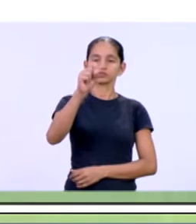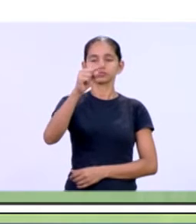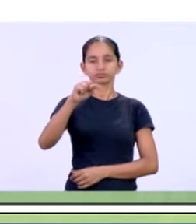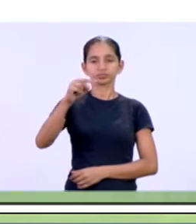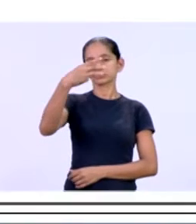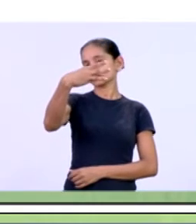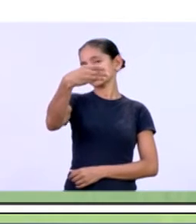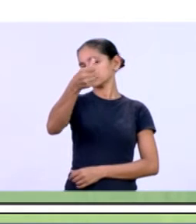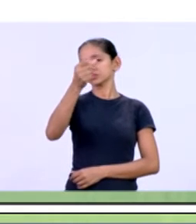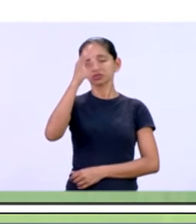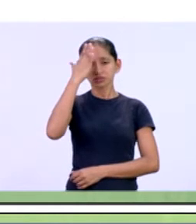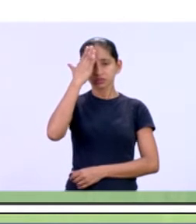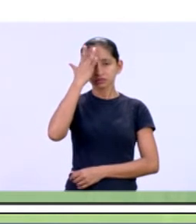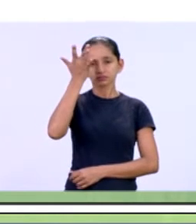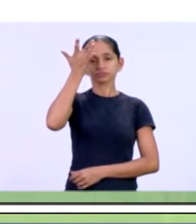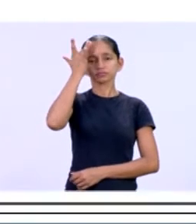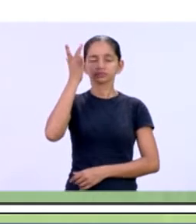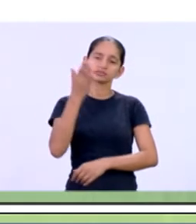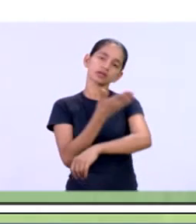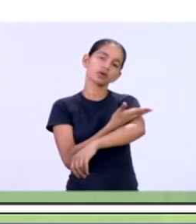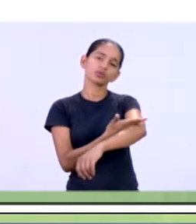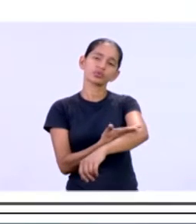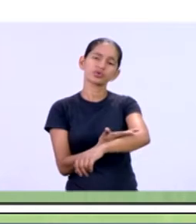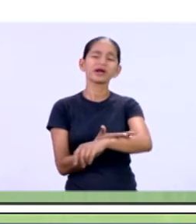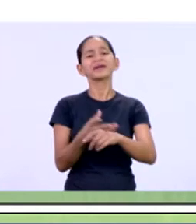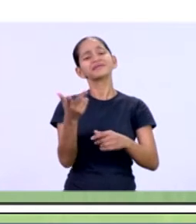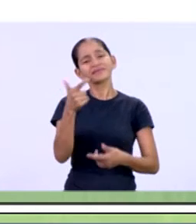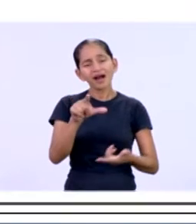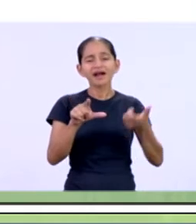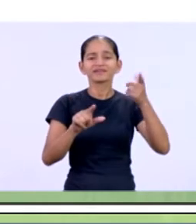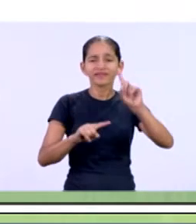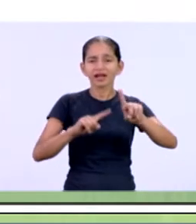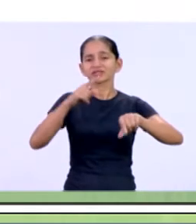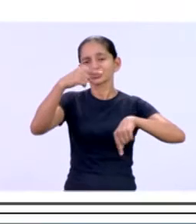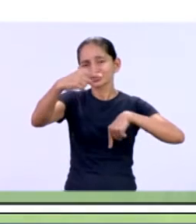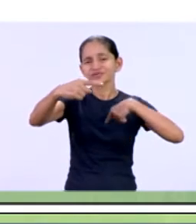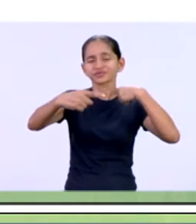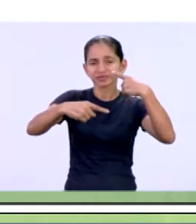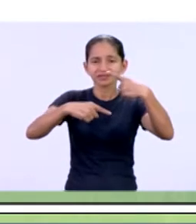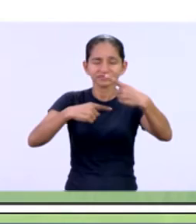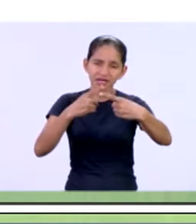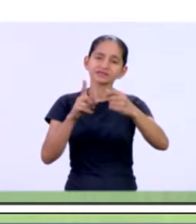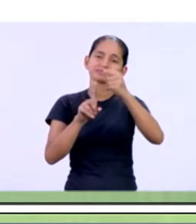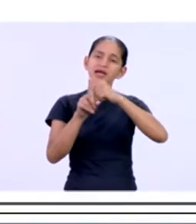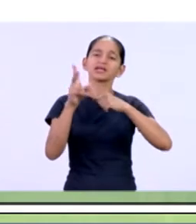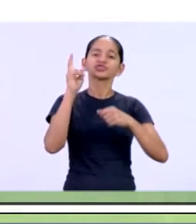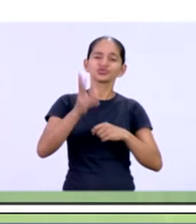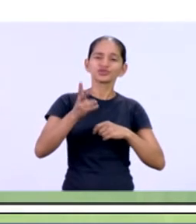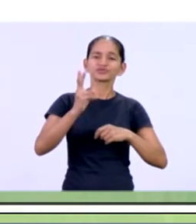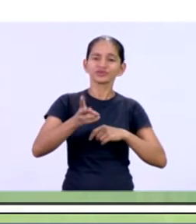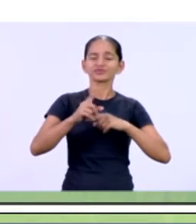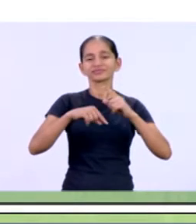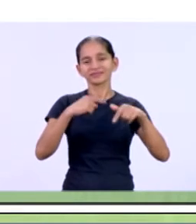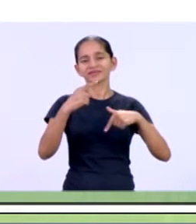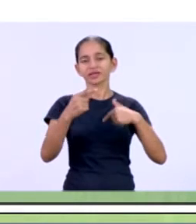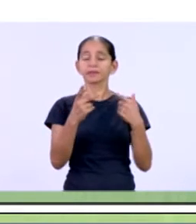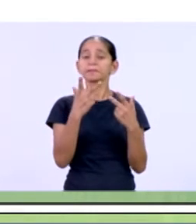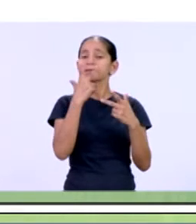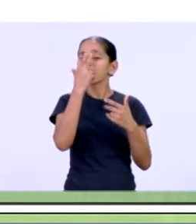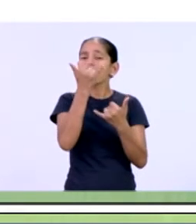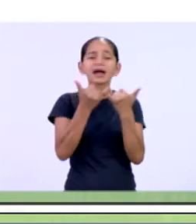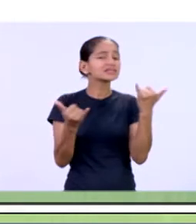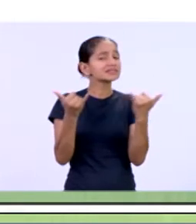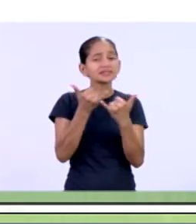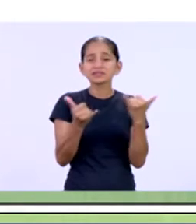8,36. Beleza? E aí isso vai repetir em todos os meses, correto? Por que eu chamo a atenção desse